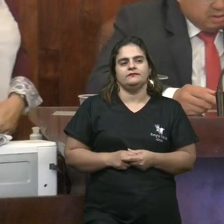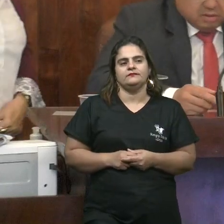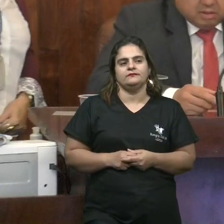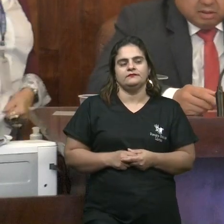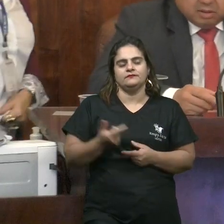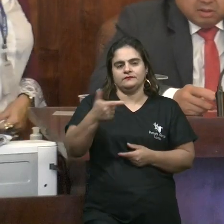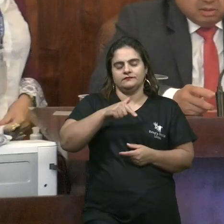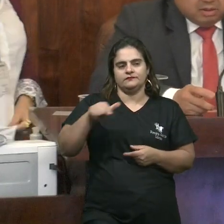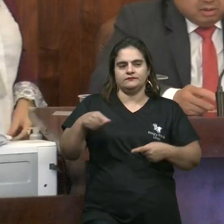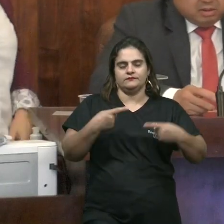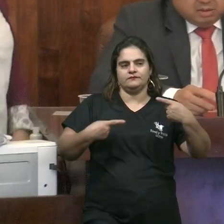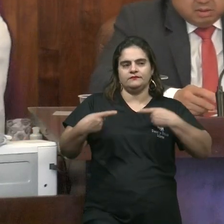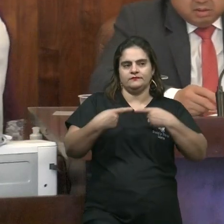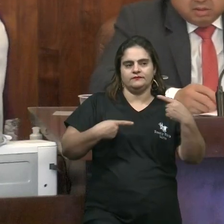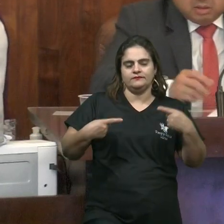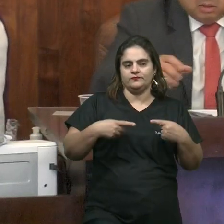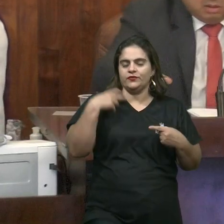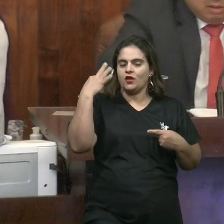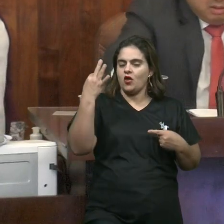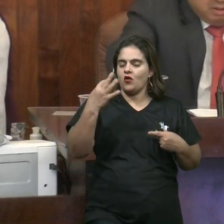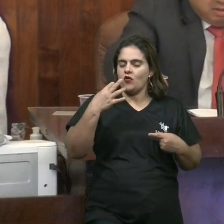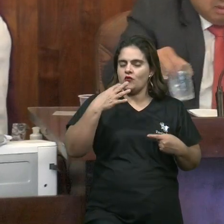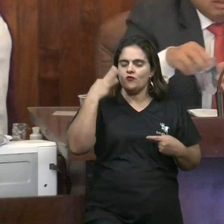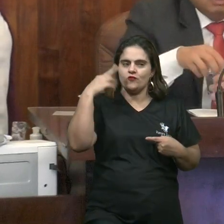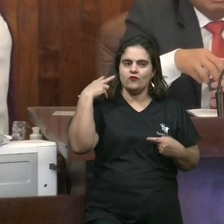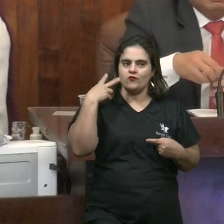Continua a discussão. Nove, vereadores.